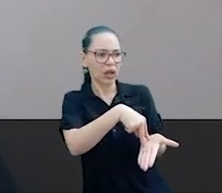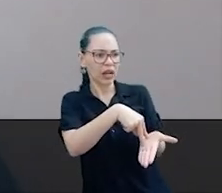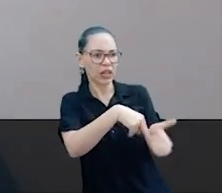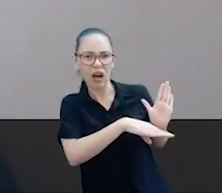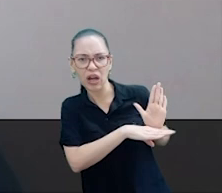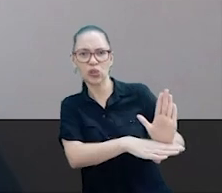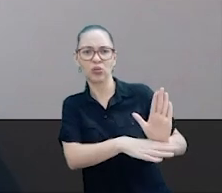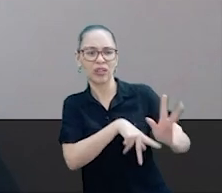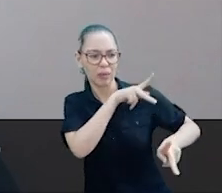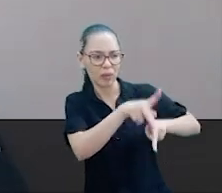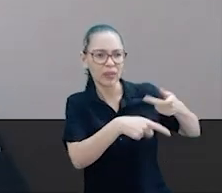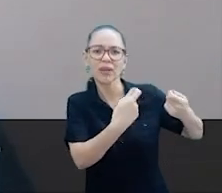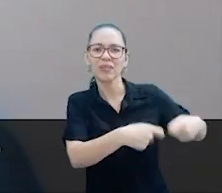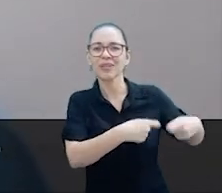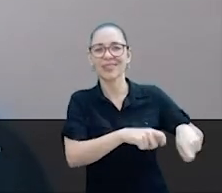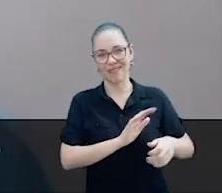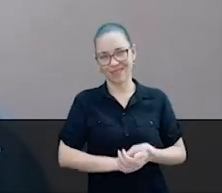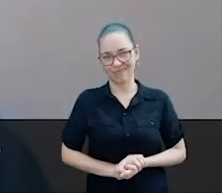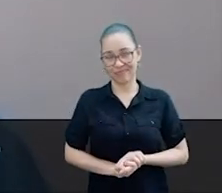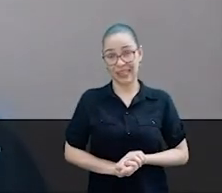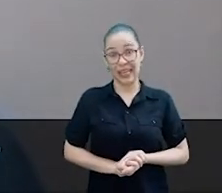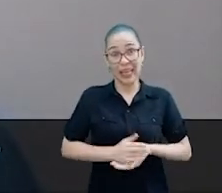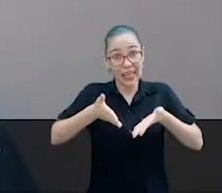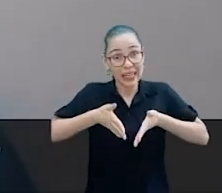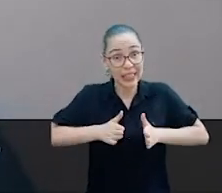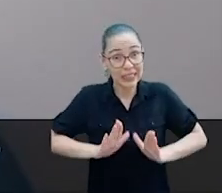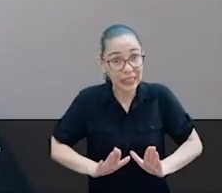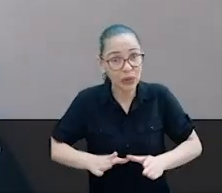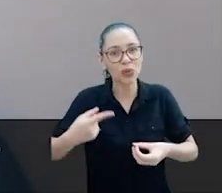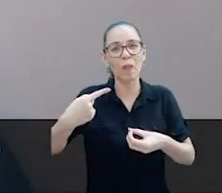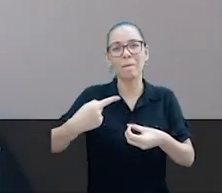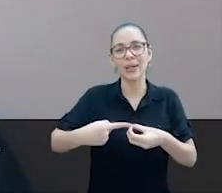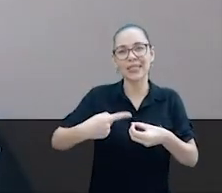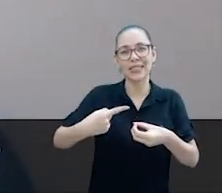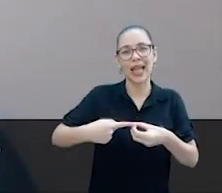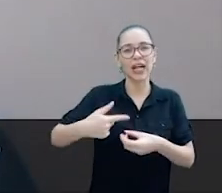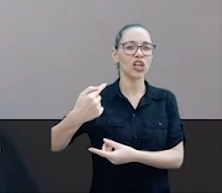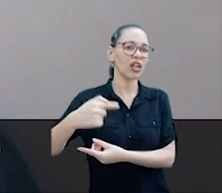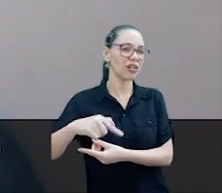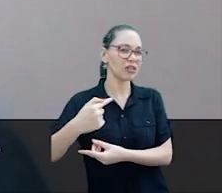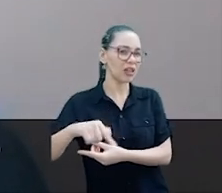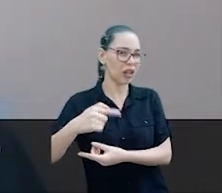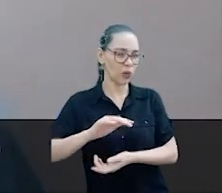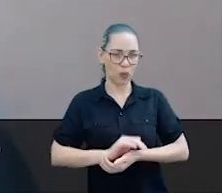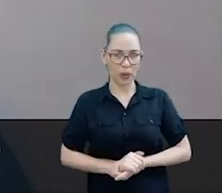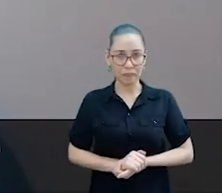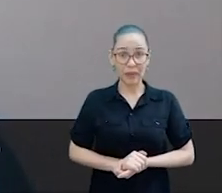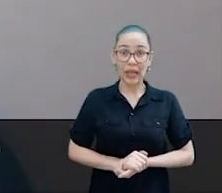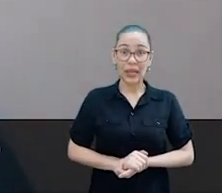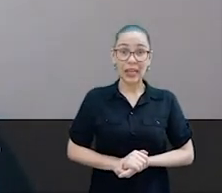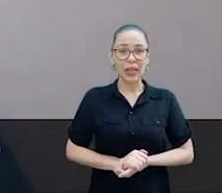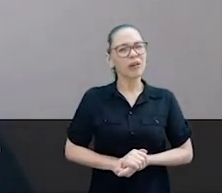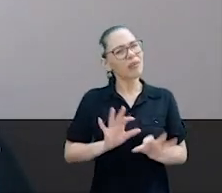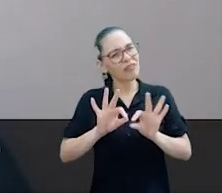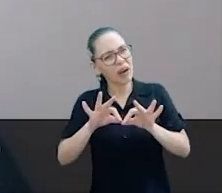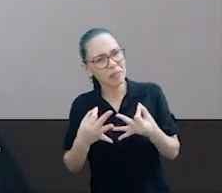tomava o lado dos mais fracos. Marcos Vinícius descobriu muito cedo as desigualdades. Ele, nascido de uma família de